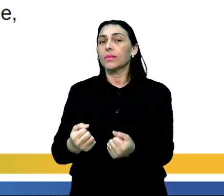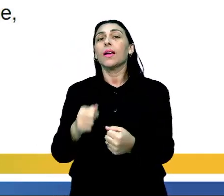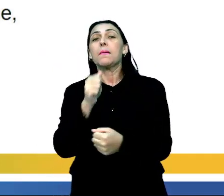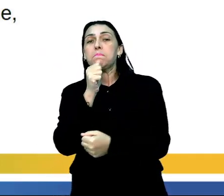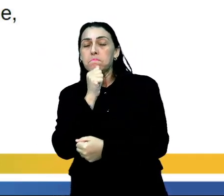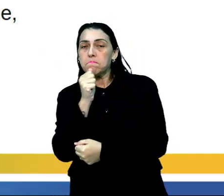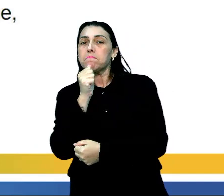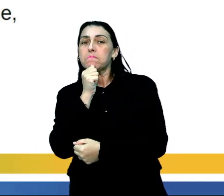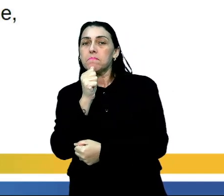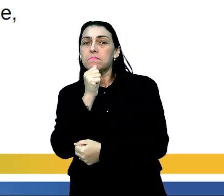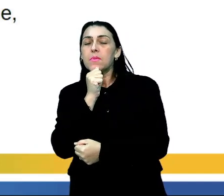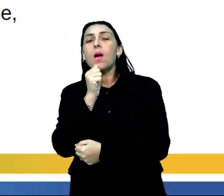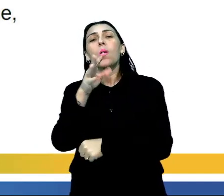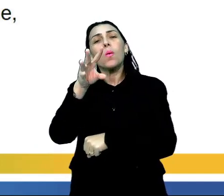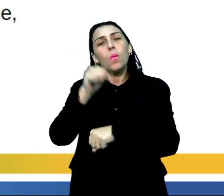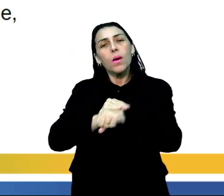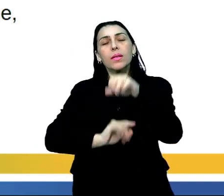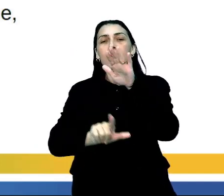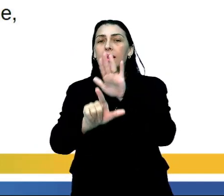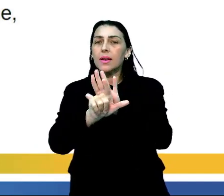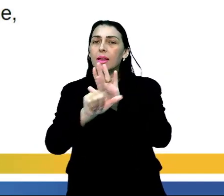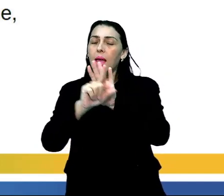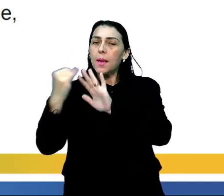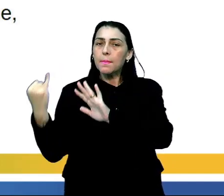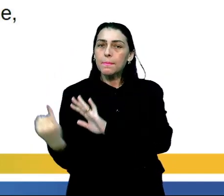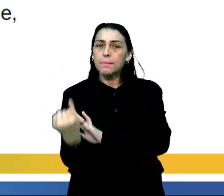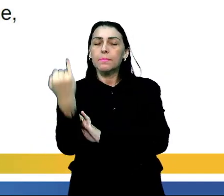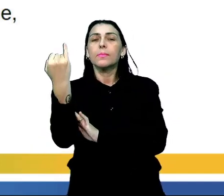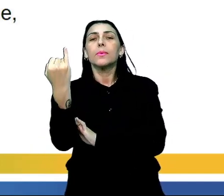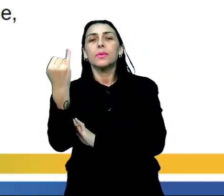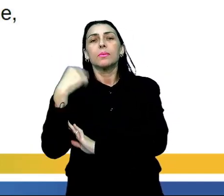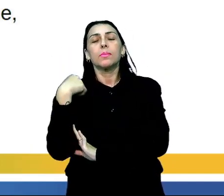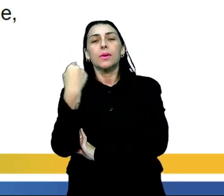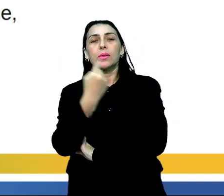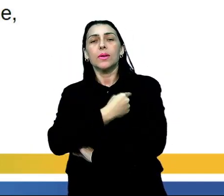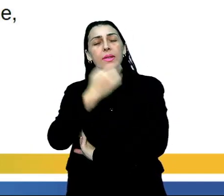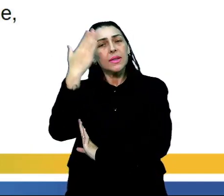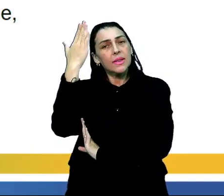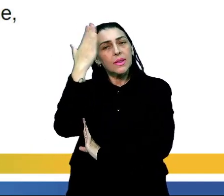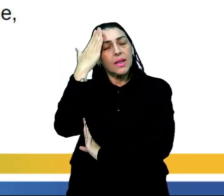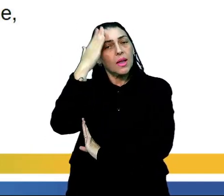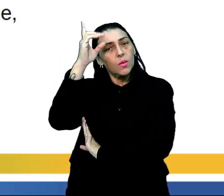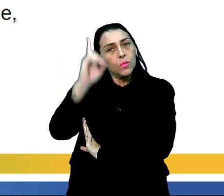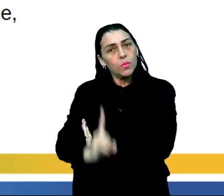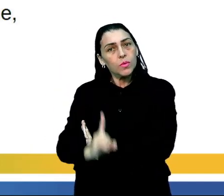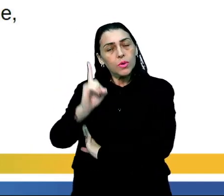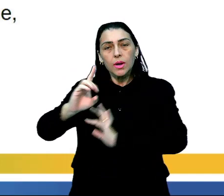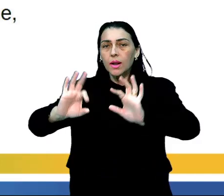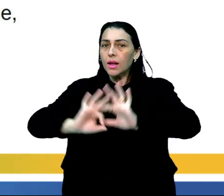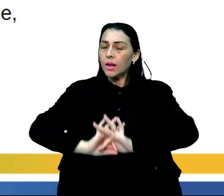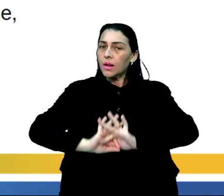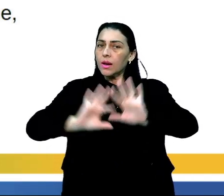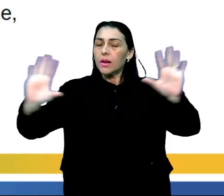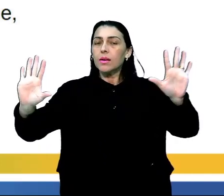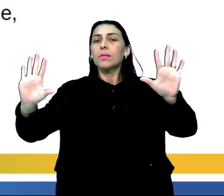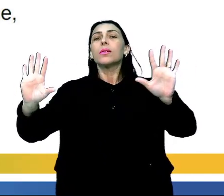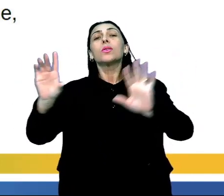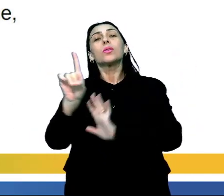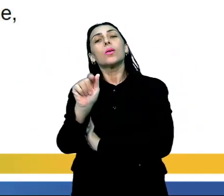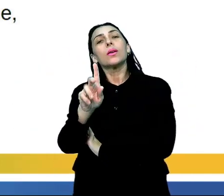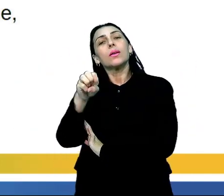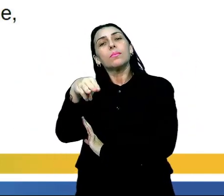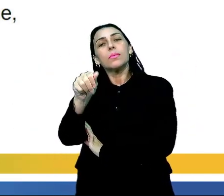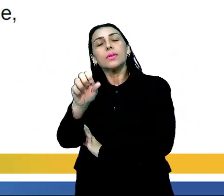Ainda assim, conhecer a lei é fundamental para compreender o direito à liberdade de dogmas